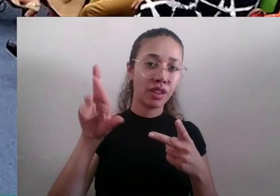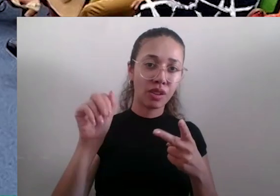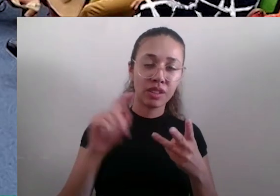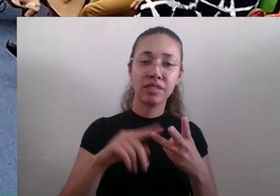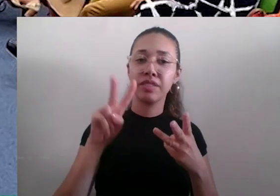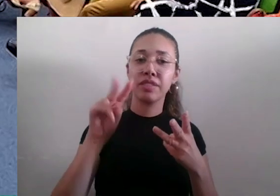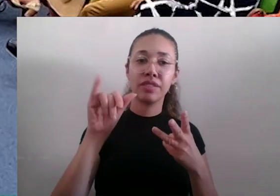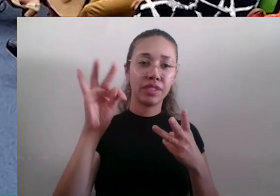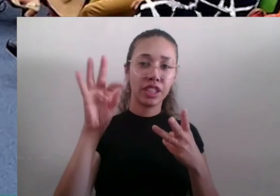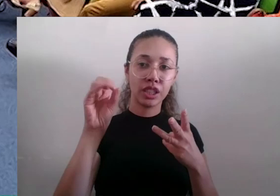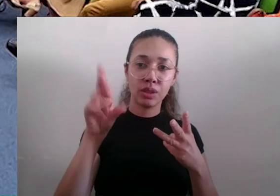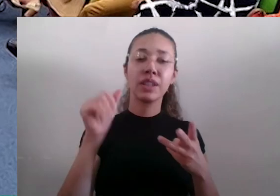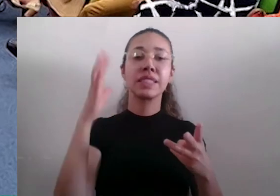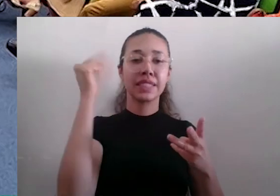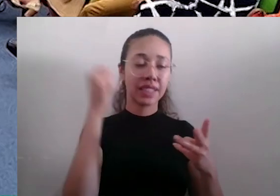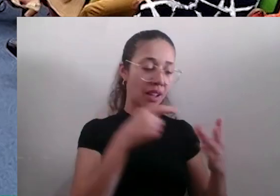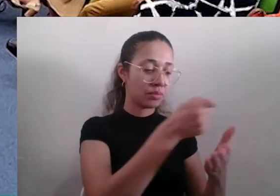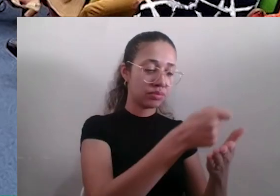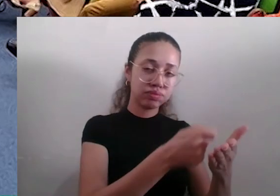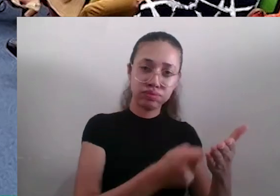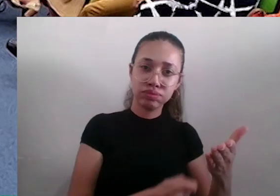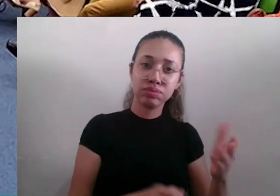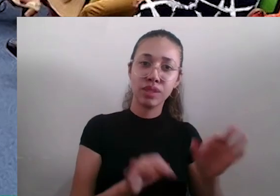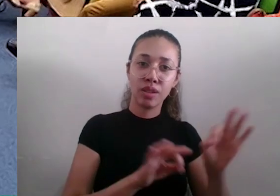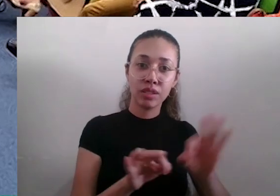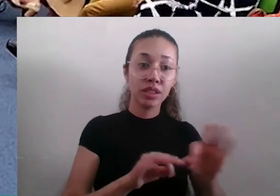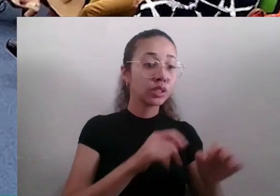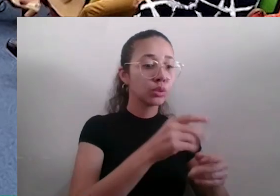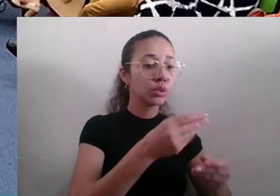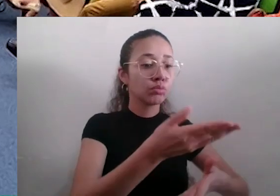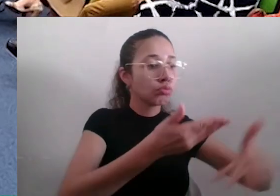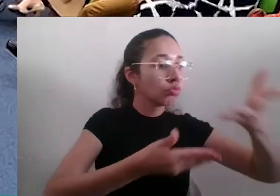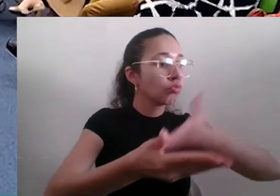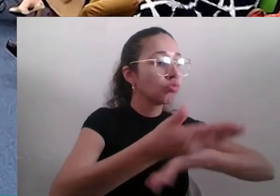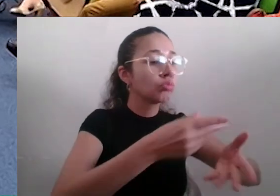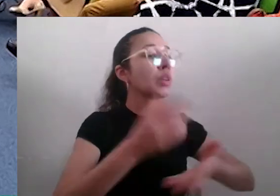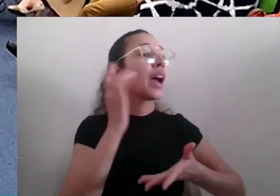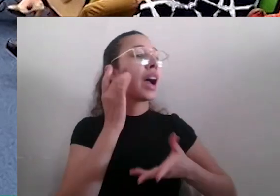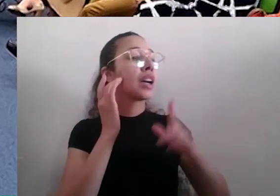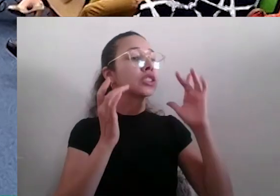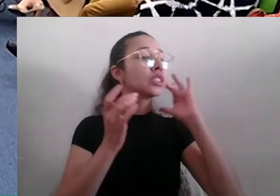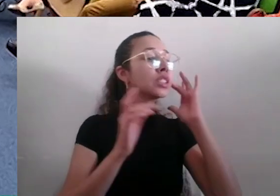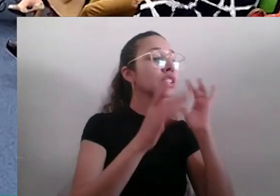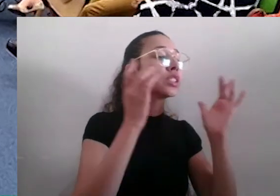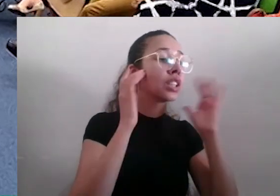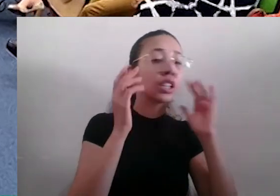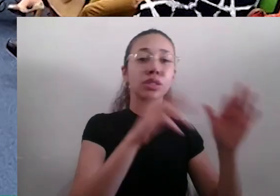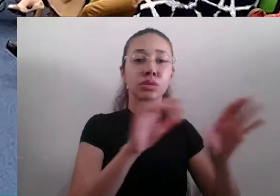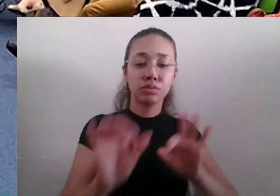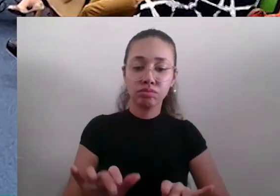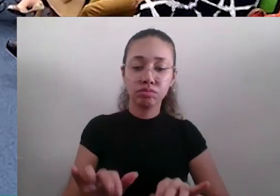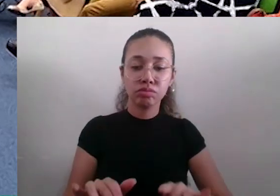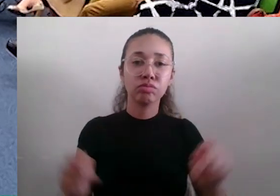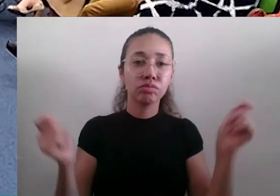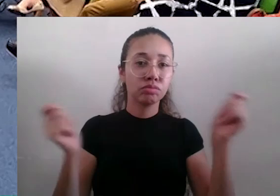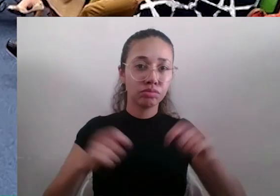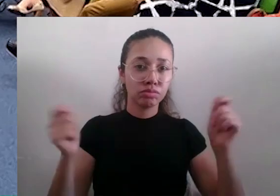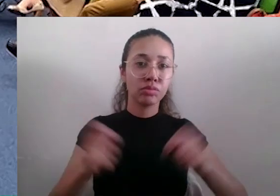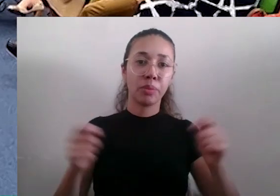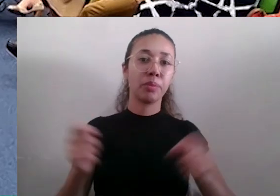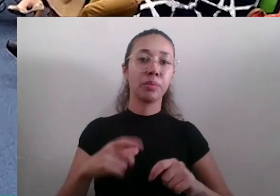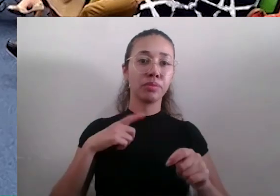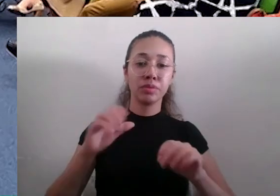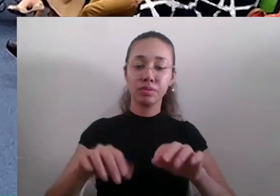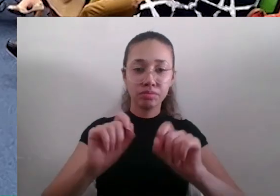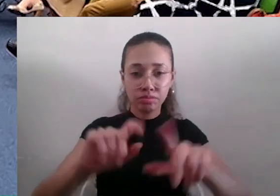roteiro e tudo basicamente passa pela mão de todo mundo entendeu a gente usa tudo na nuvem todo mundo tem acesso e todo mundo